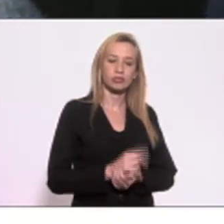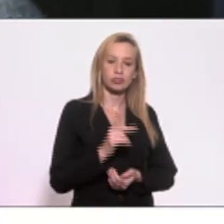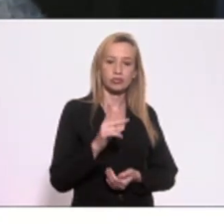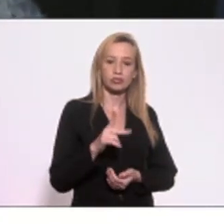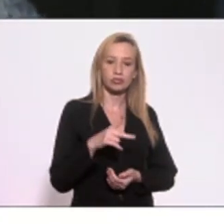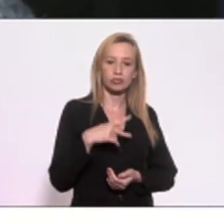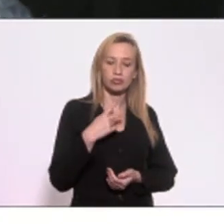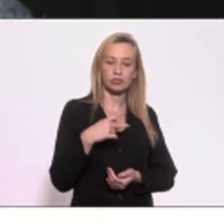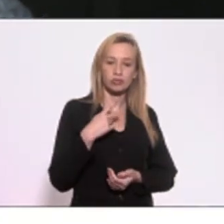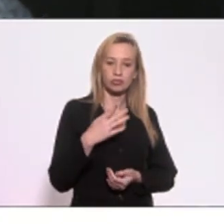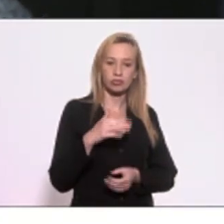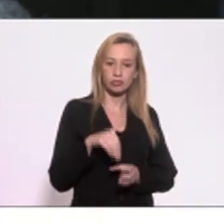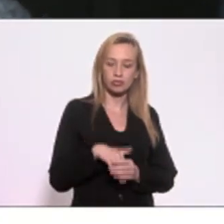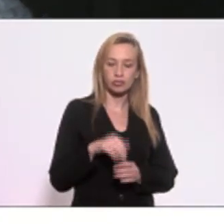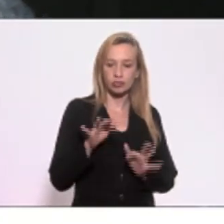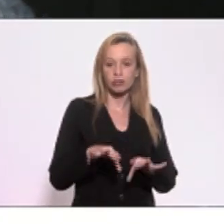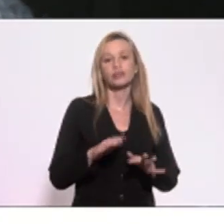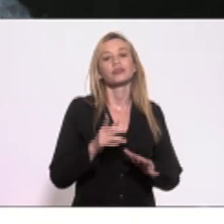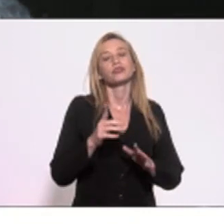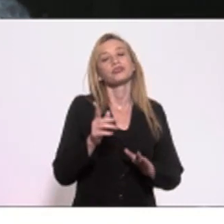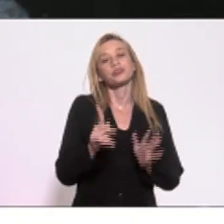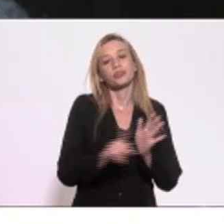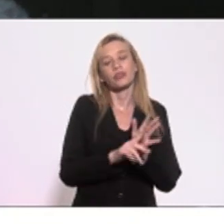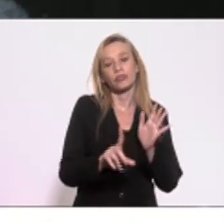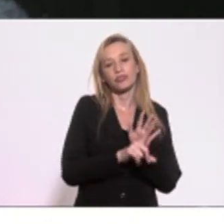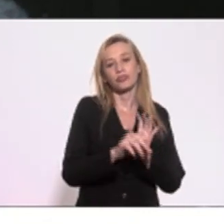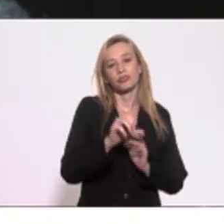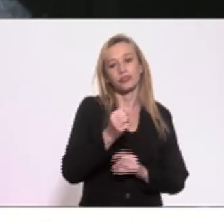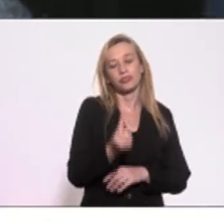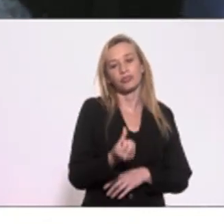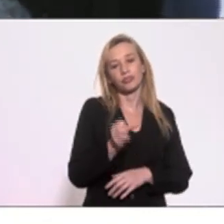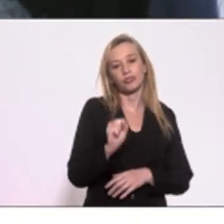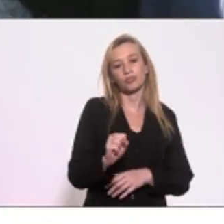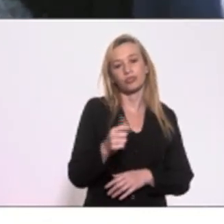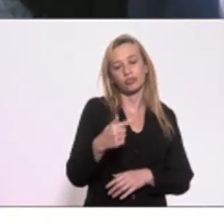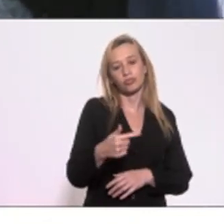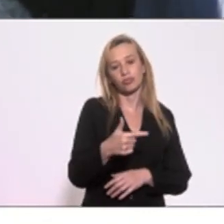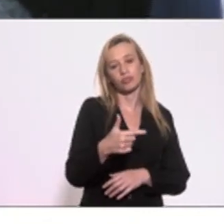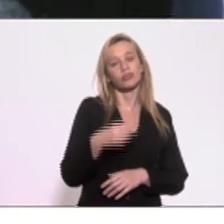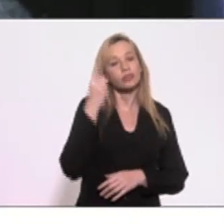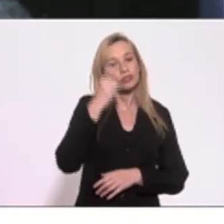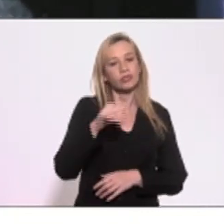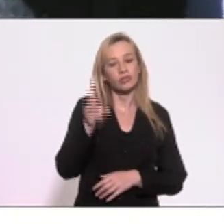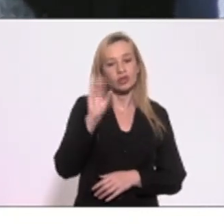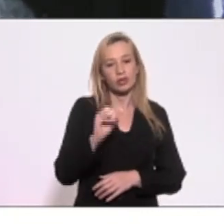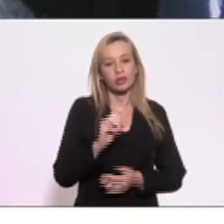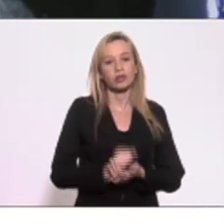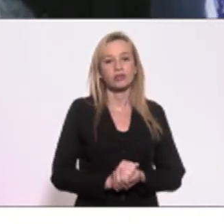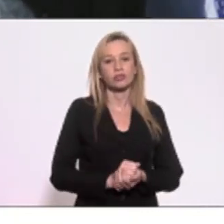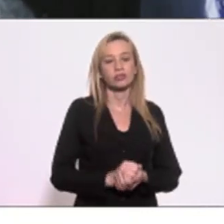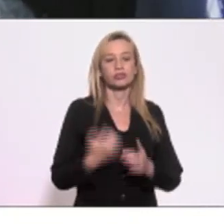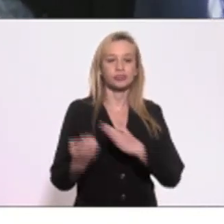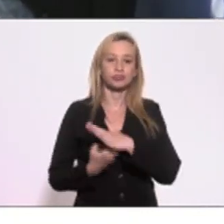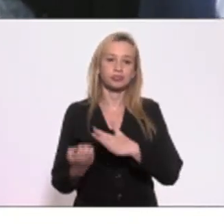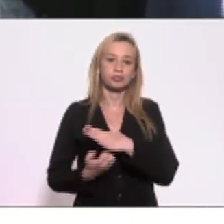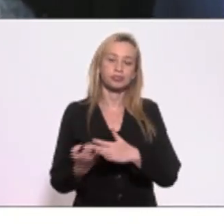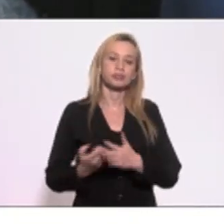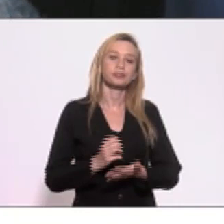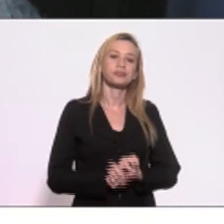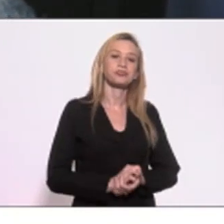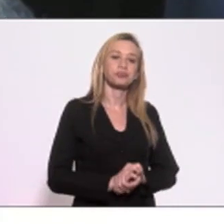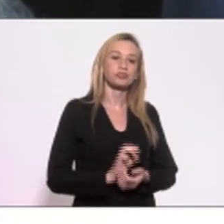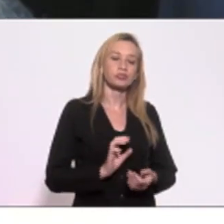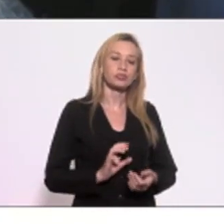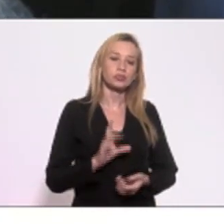declaração mais adiante. Final. Tá. Projeto de Lei 682/2019, de autoria do deputado Léo Vieira, que faculta as concessionárias, seguradoras financeiras e